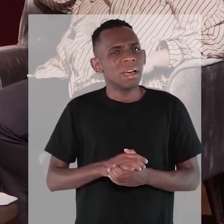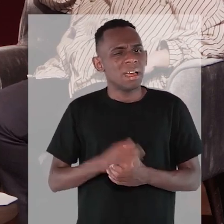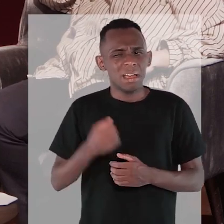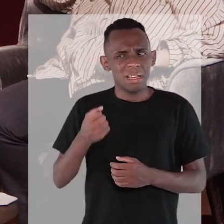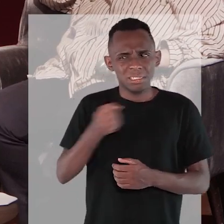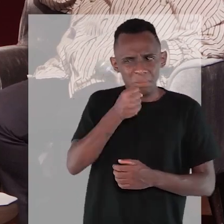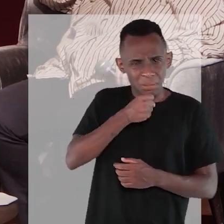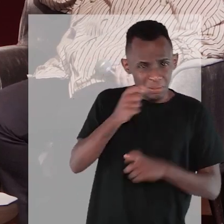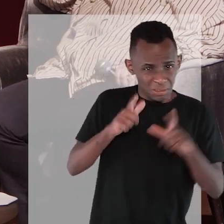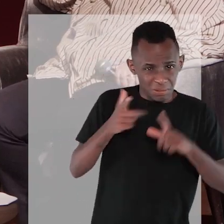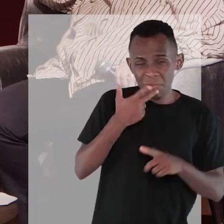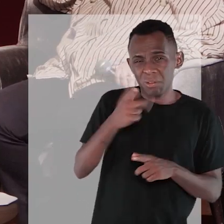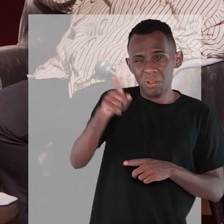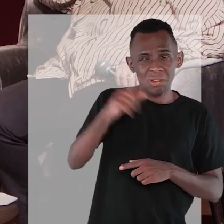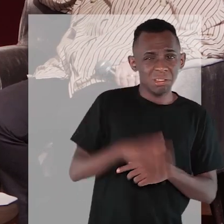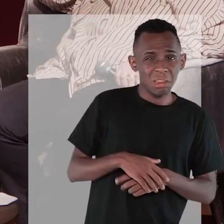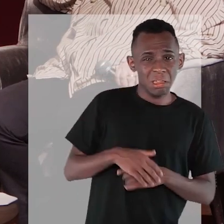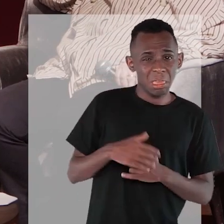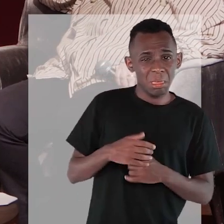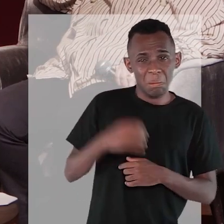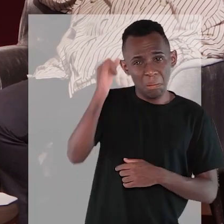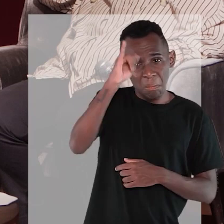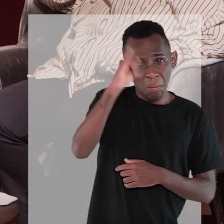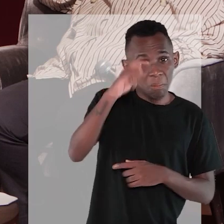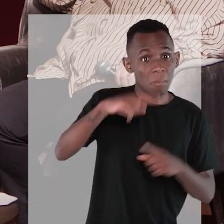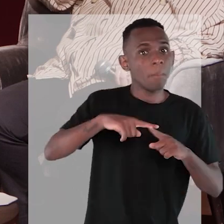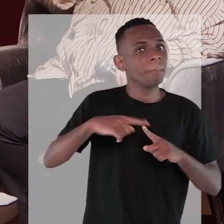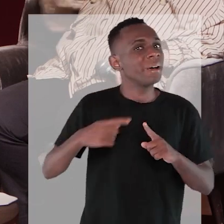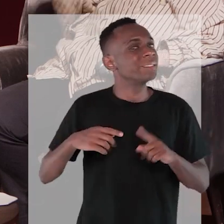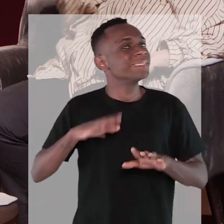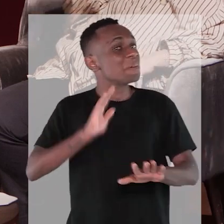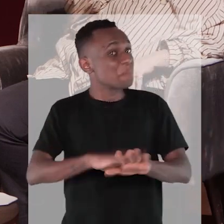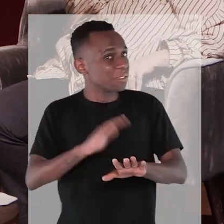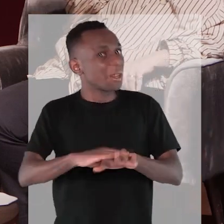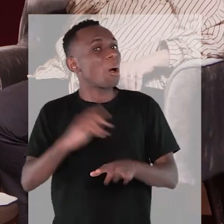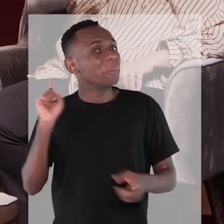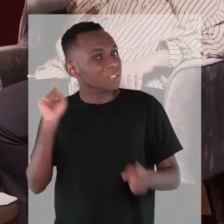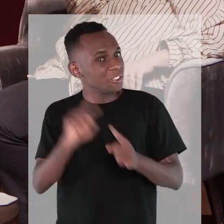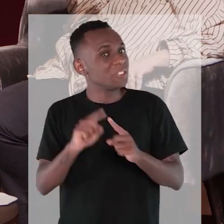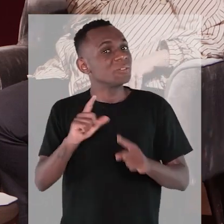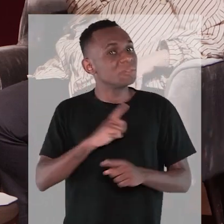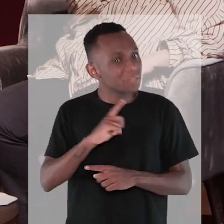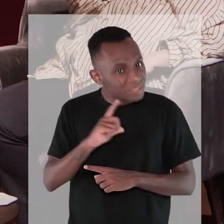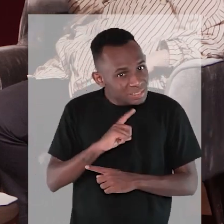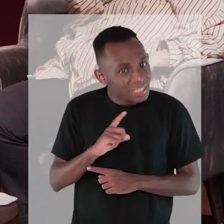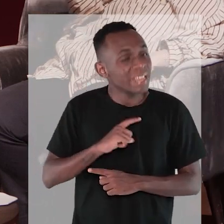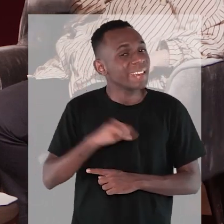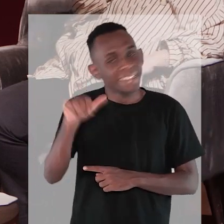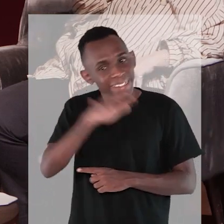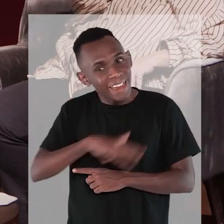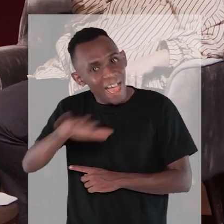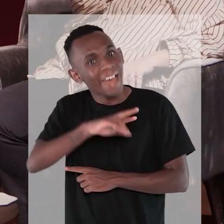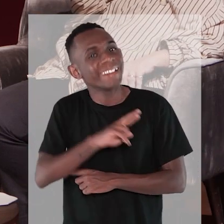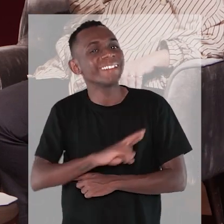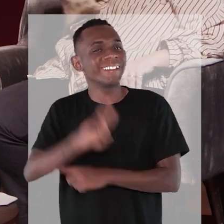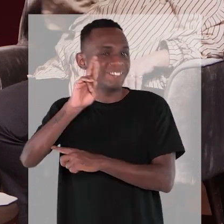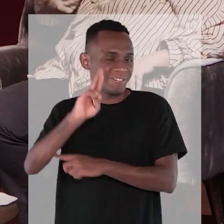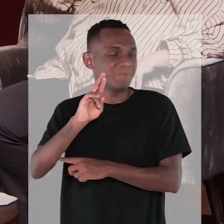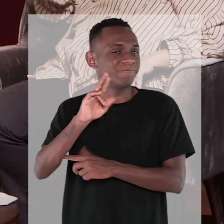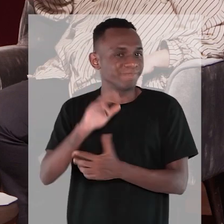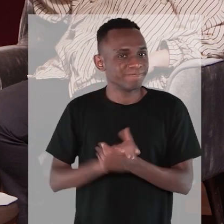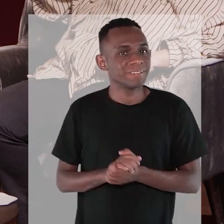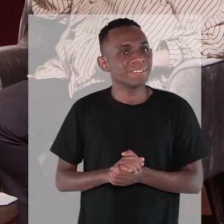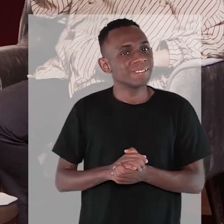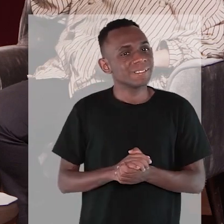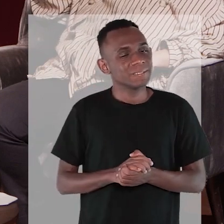1000 dias. Mas é 1000 anos que ele está se referindo. Porque ele está se referindo a uma batalha que é de outro mundo. Ele